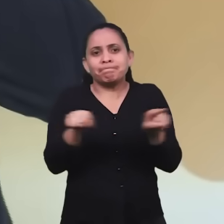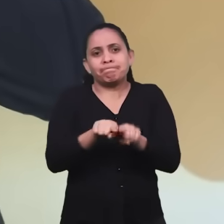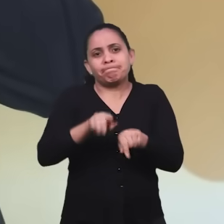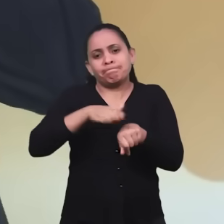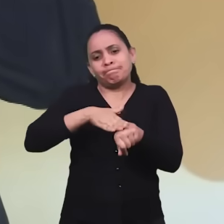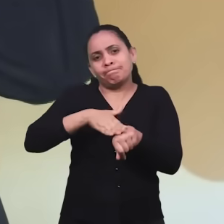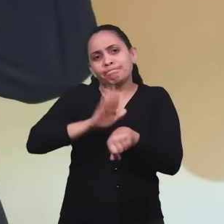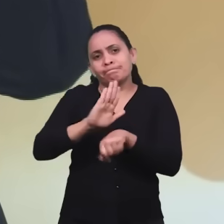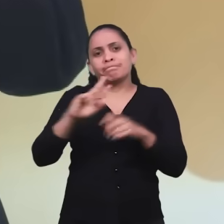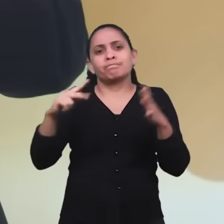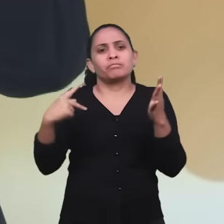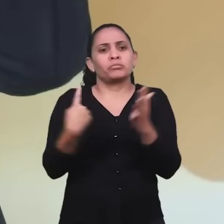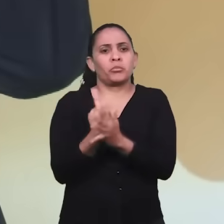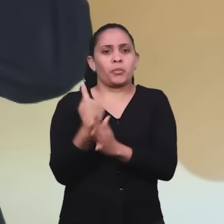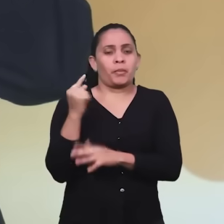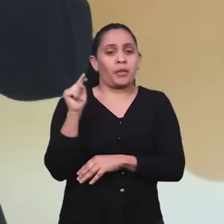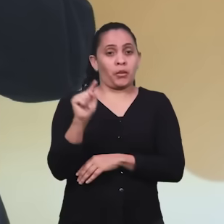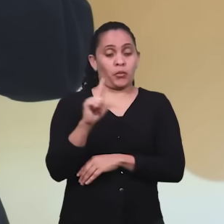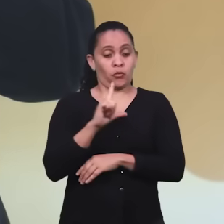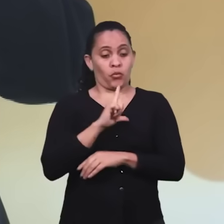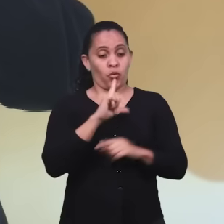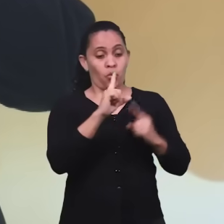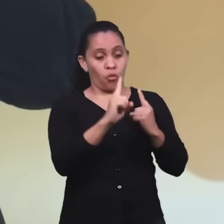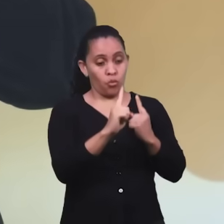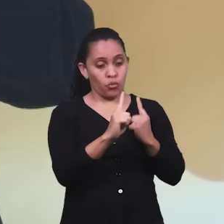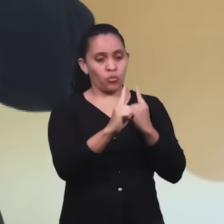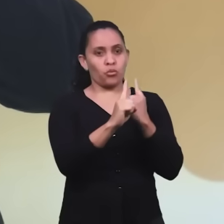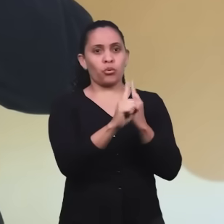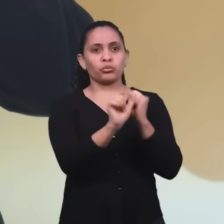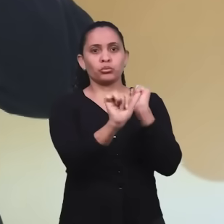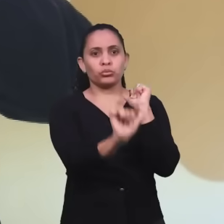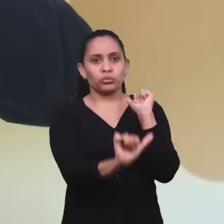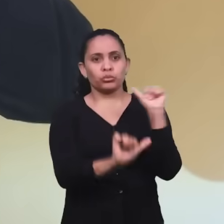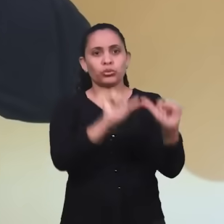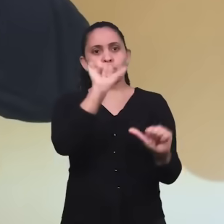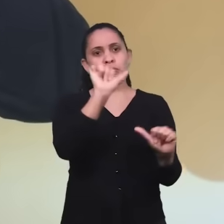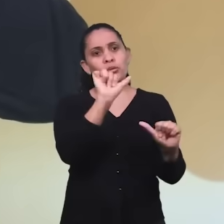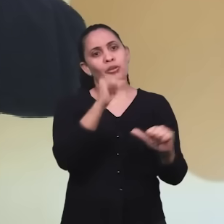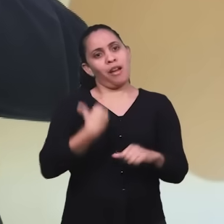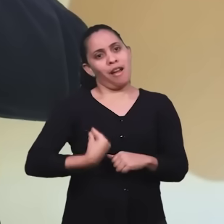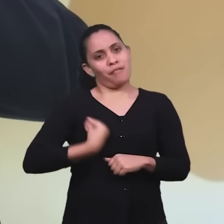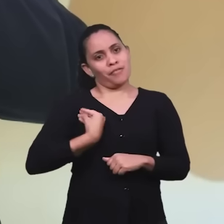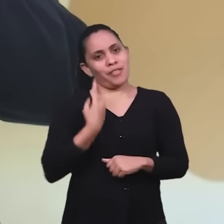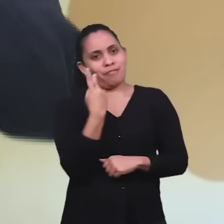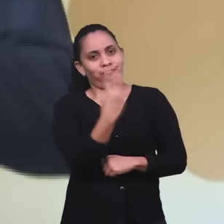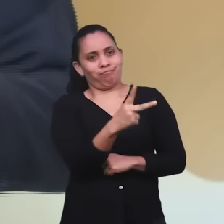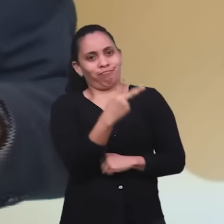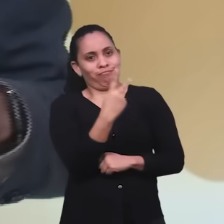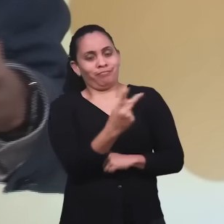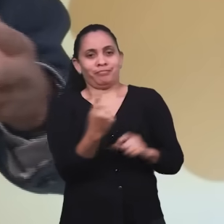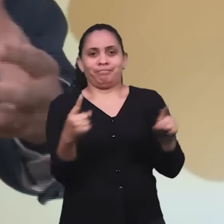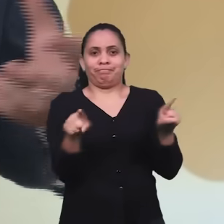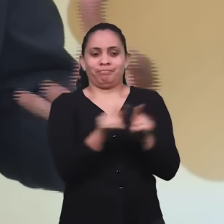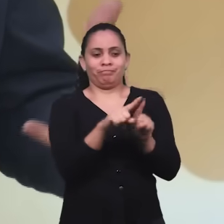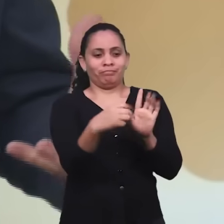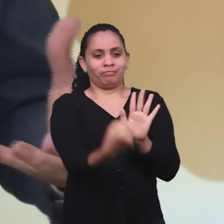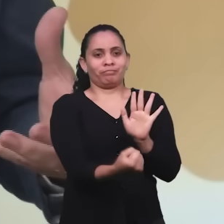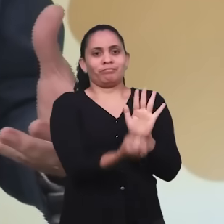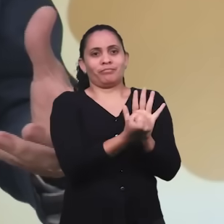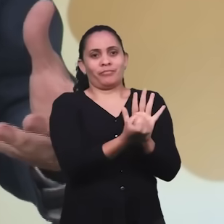mulher, mas houve um encontro que mudou a vida daquela mulher e